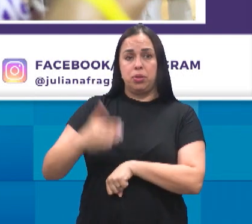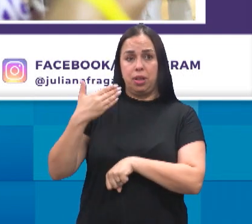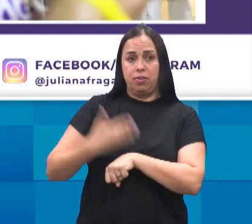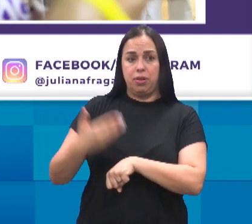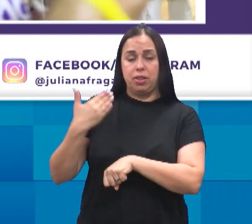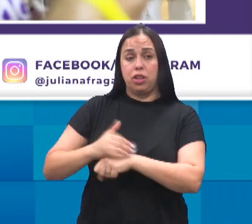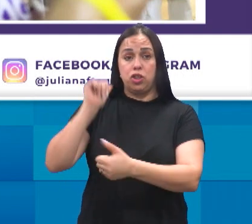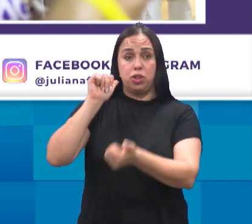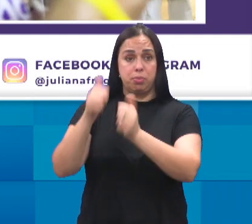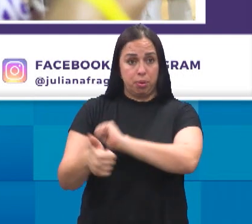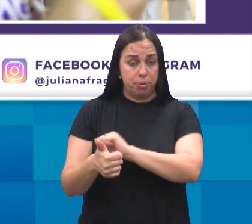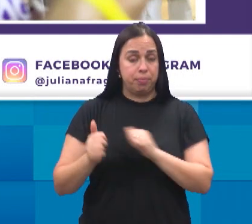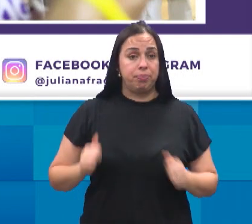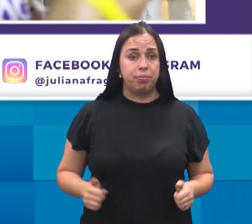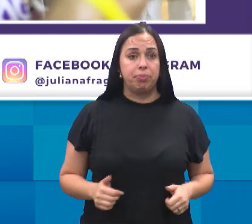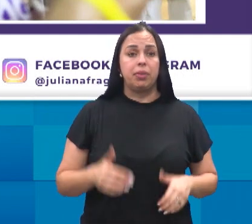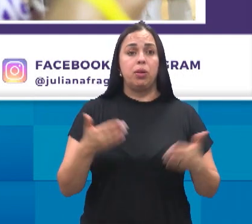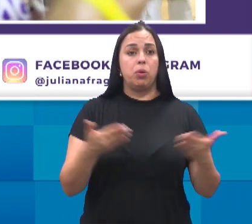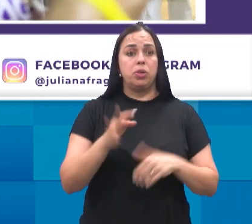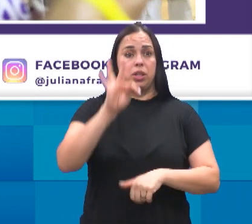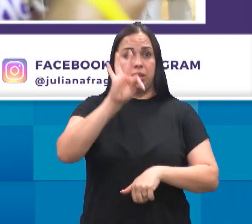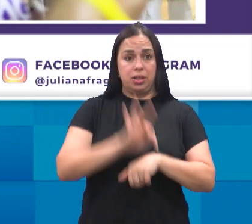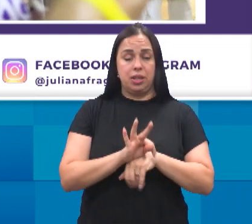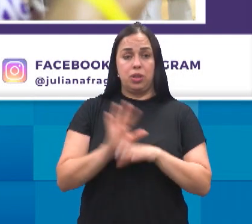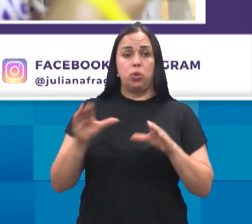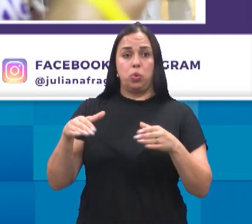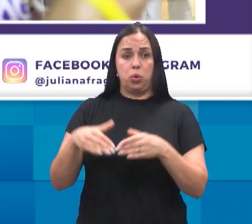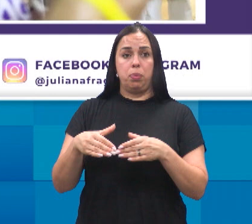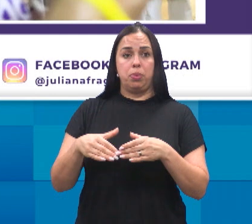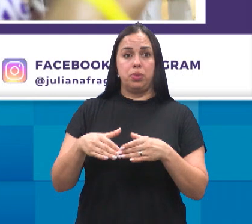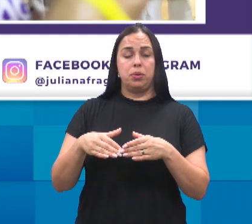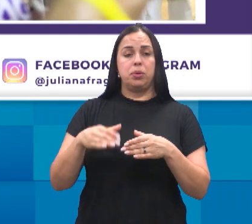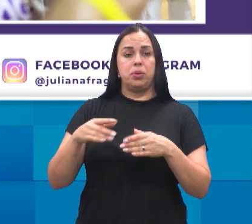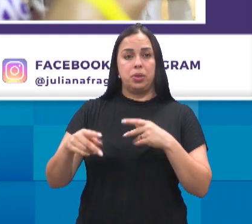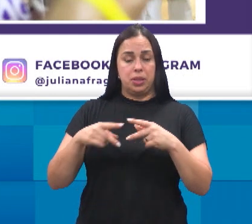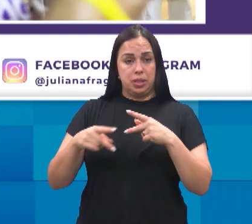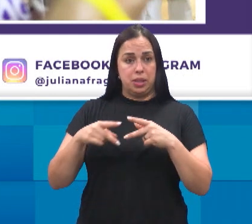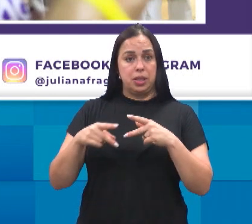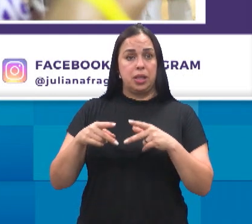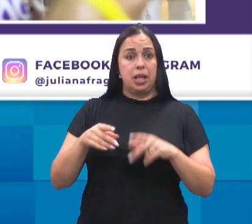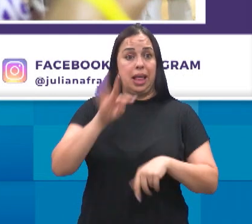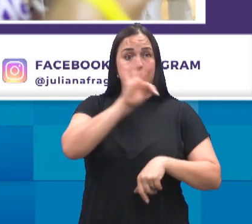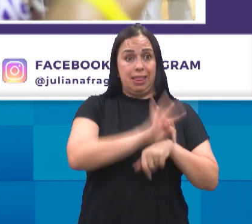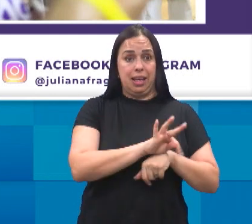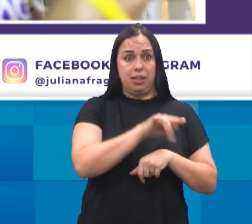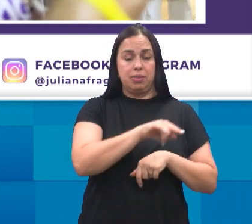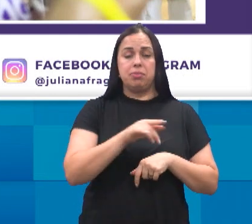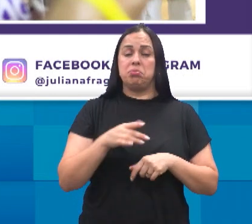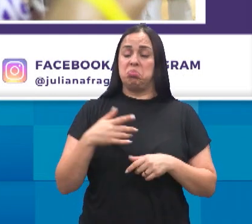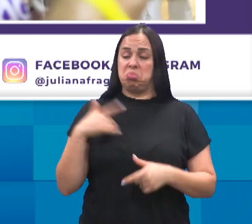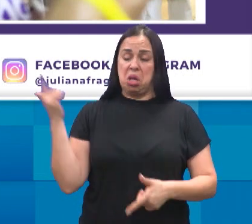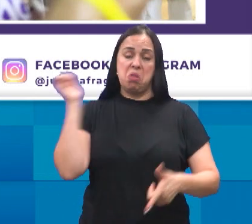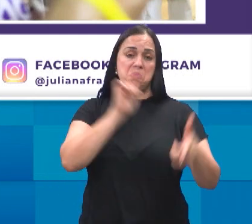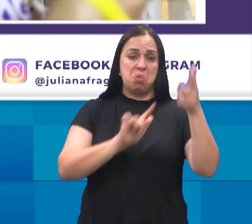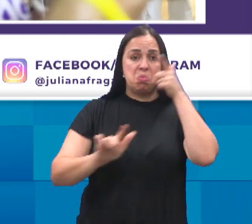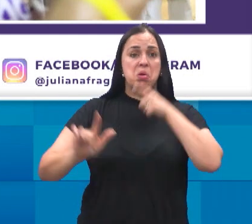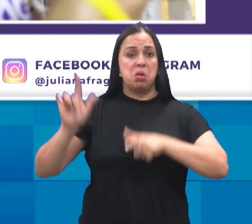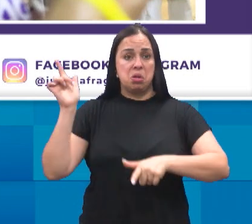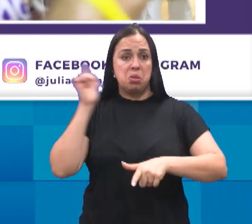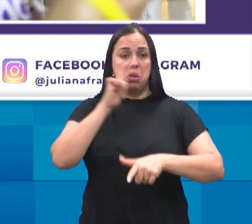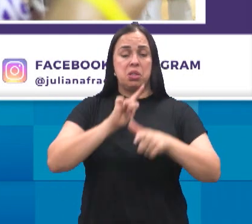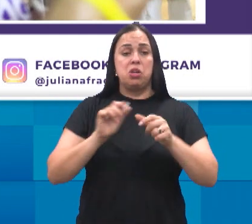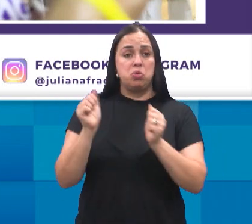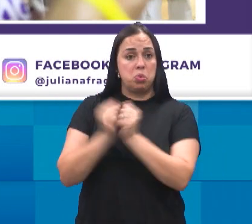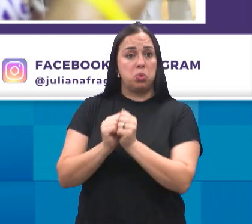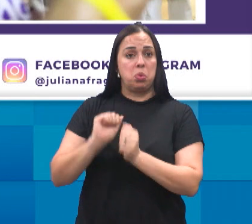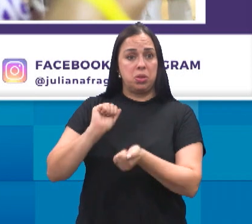Desportivo. Atua como técnico da Delegação de Capoeira do município de São José dos Campos, tendo expressivos resultados com seus atletas